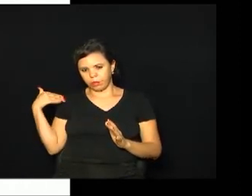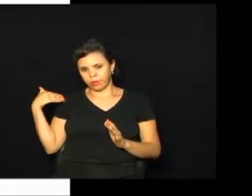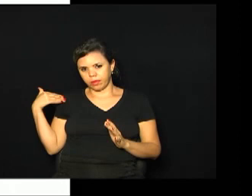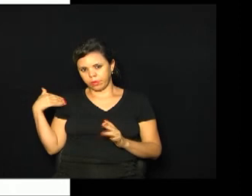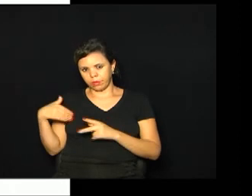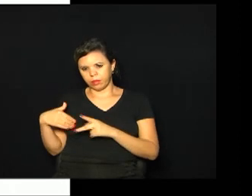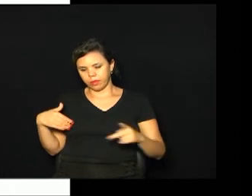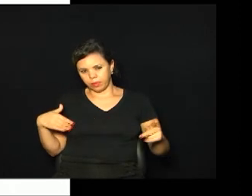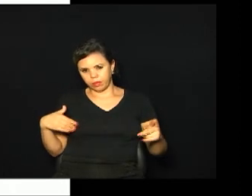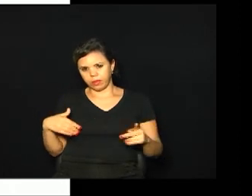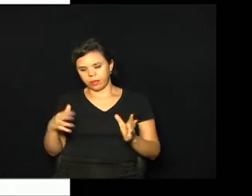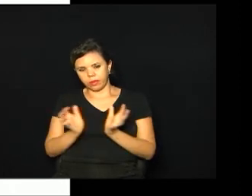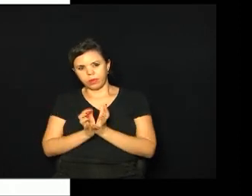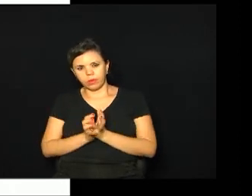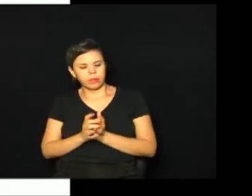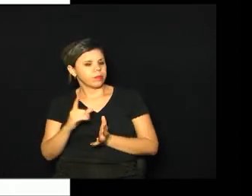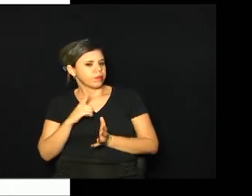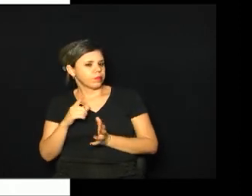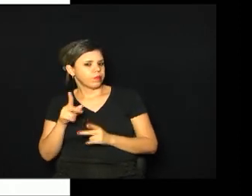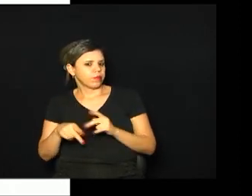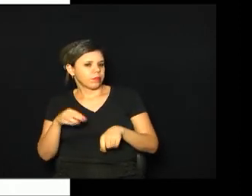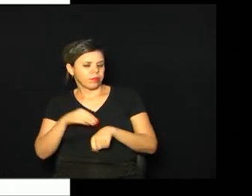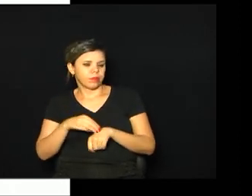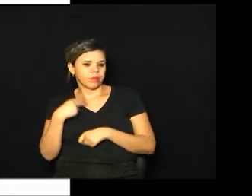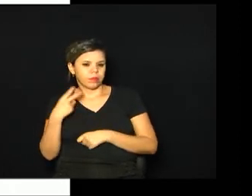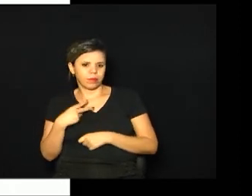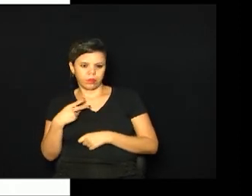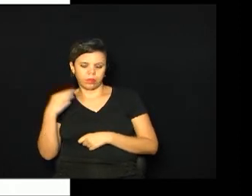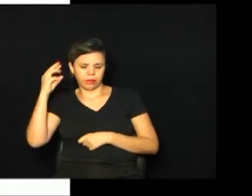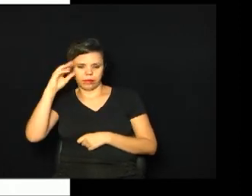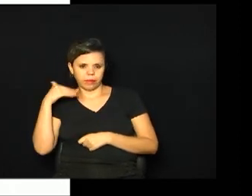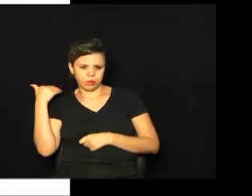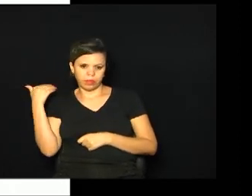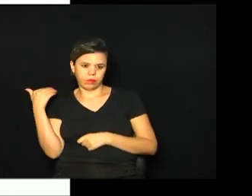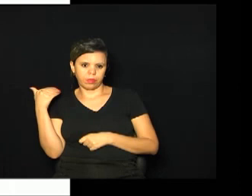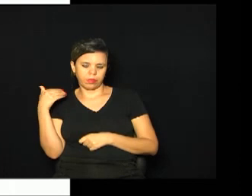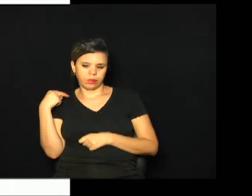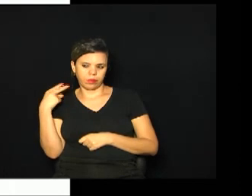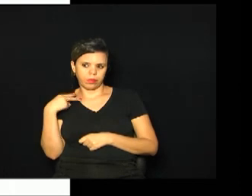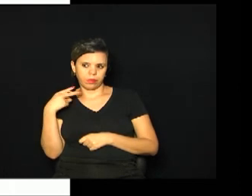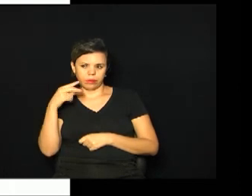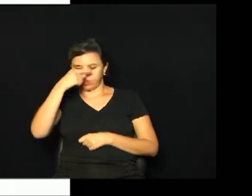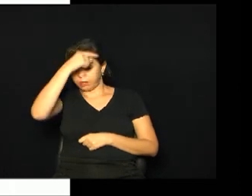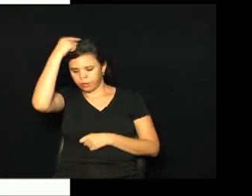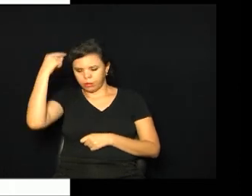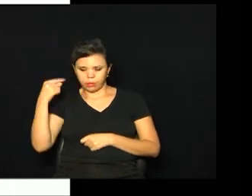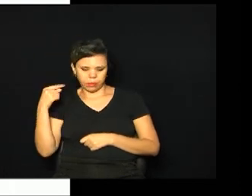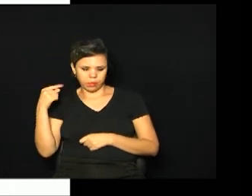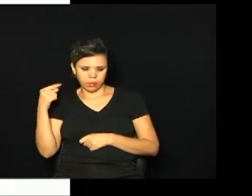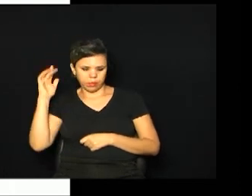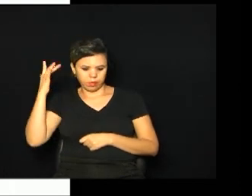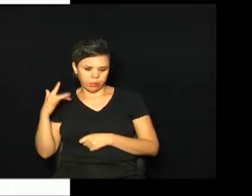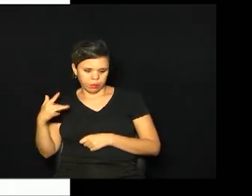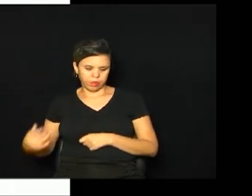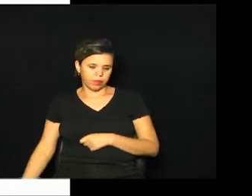como presidente da comissão e você tem como membros a vereadora Mariana Conte, o vereador Paulo Gaspar e a vereadora